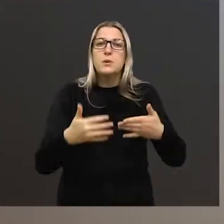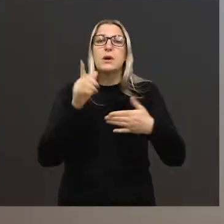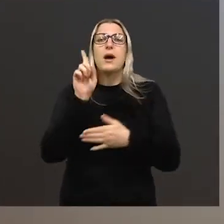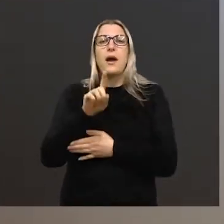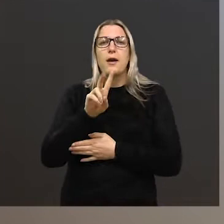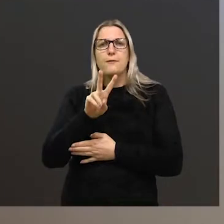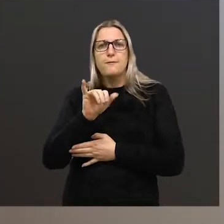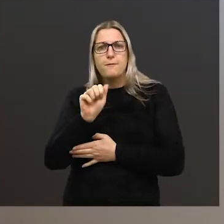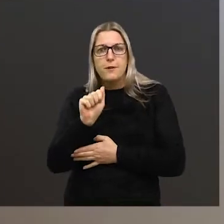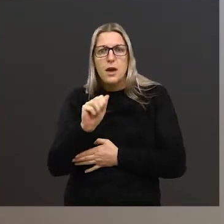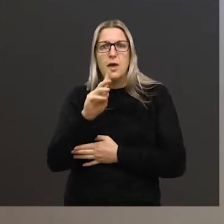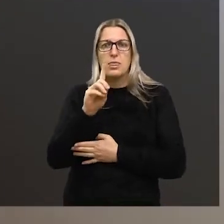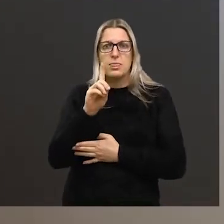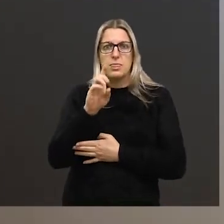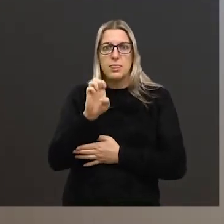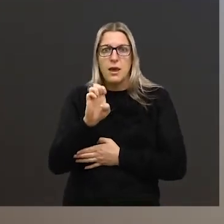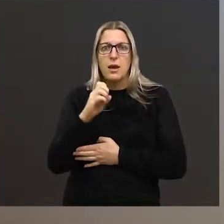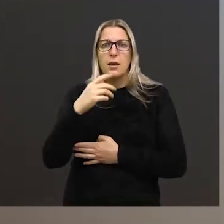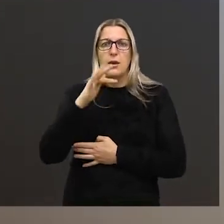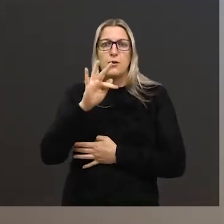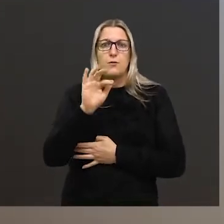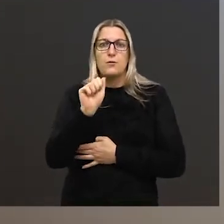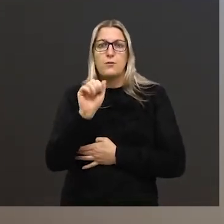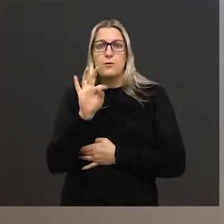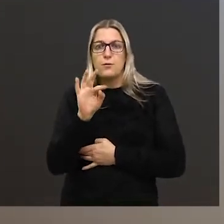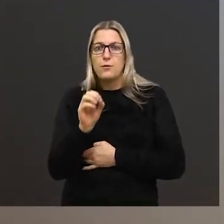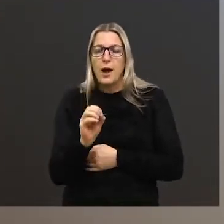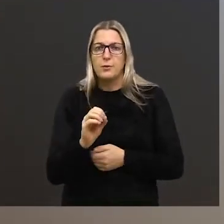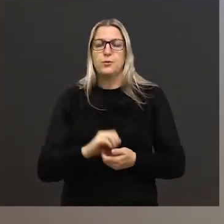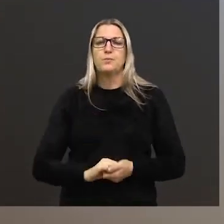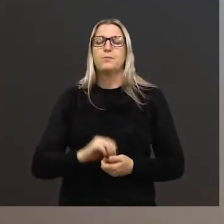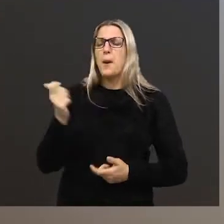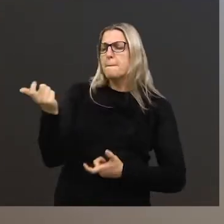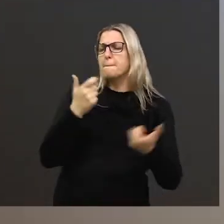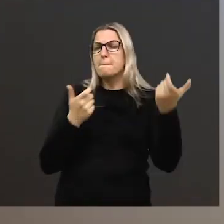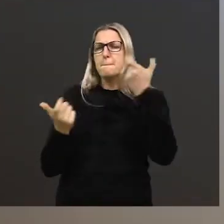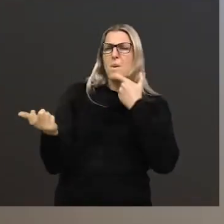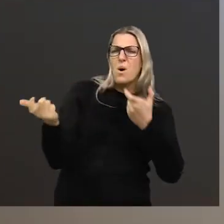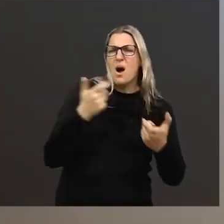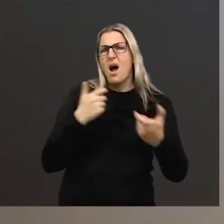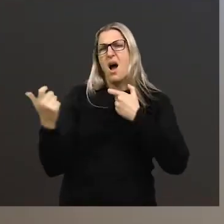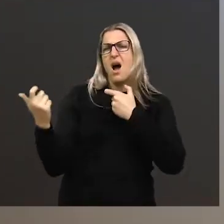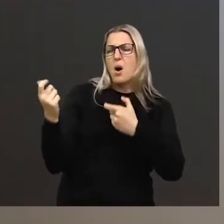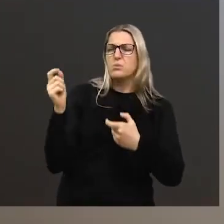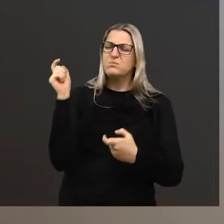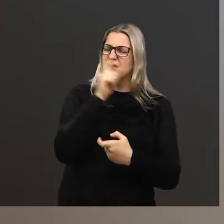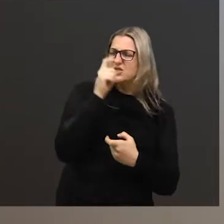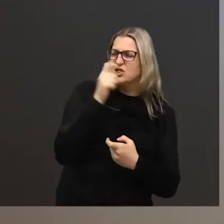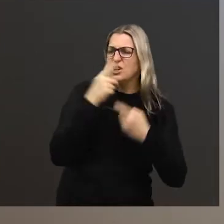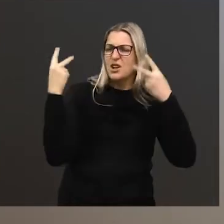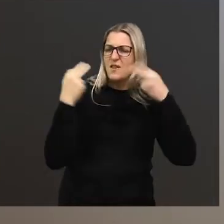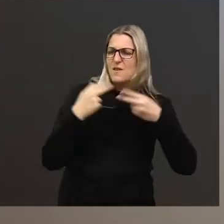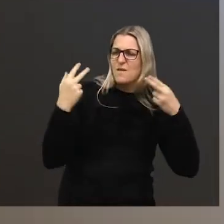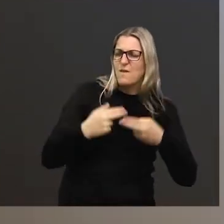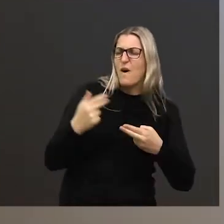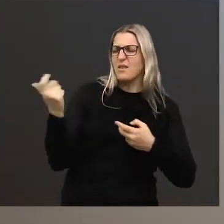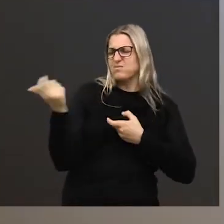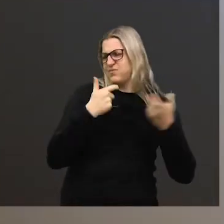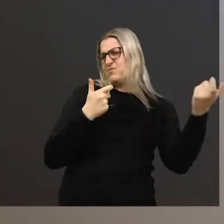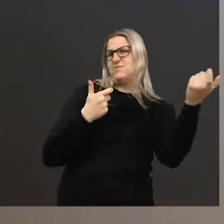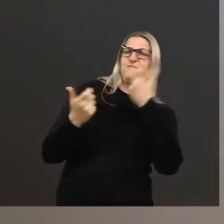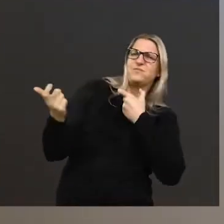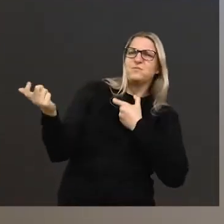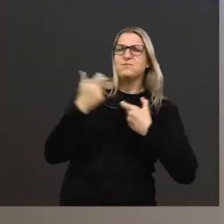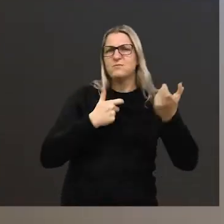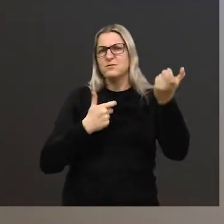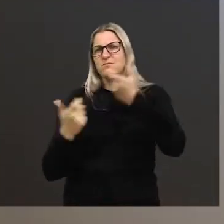violência física. A violência moral são aquelas ofensas morais, injúria, calúnia, difamação, chamar de